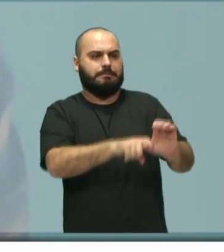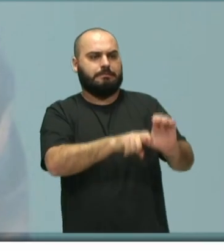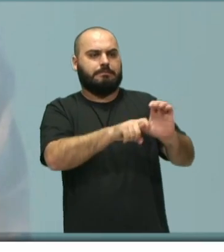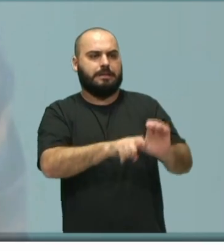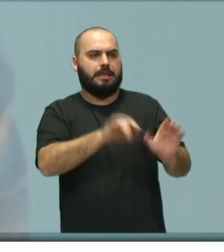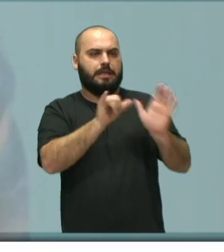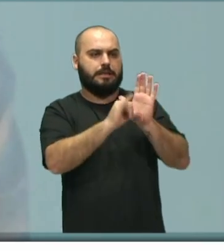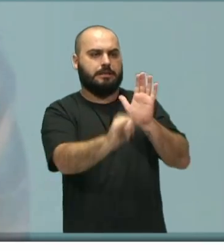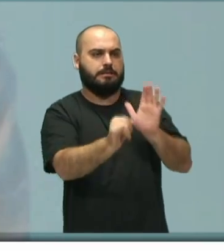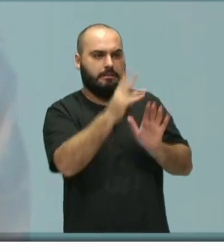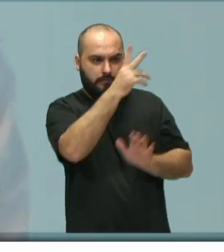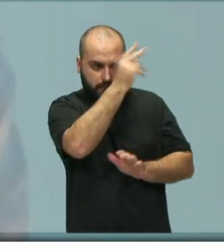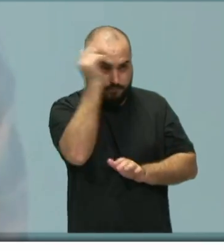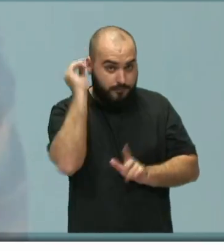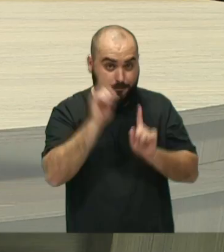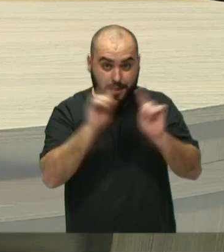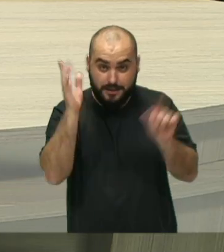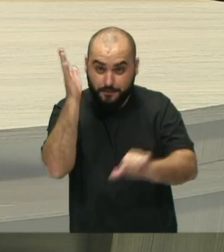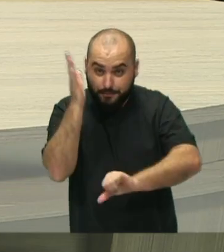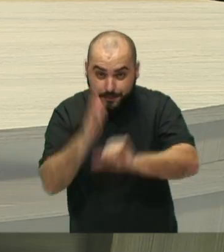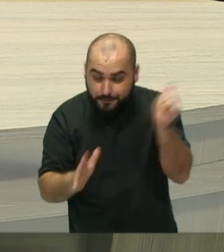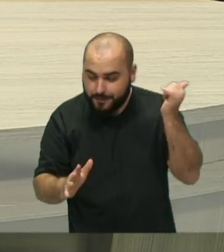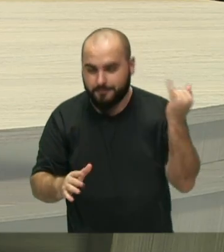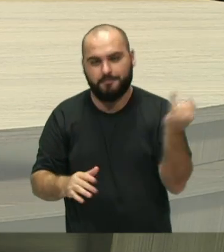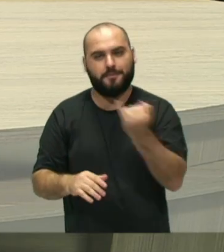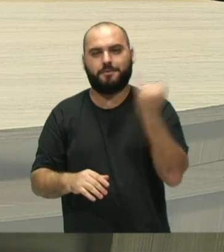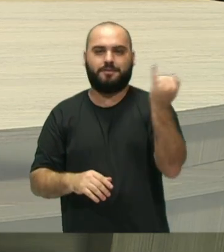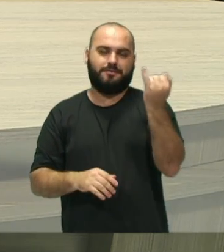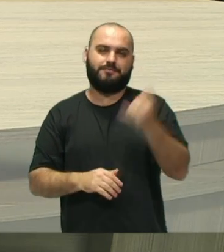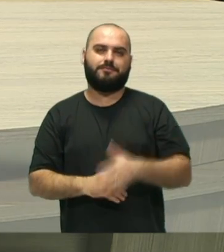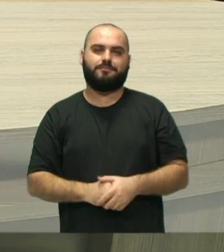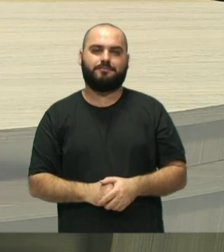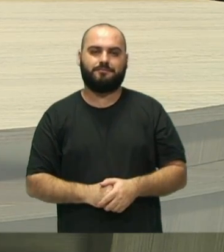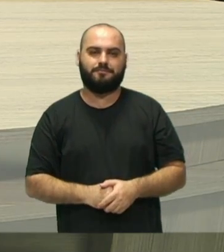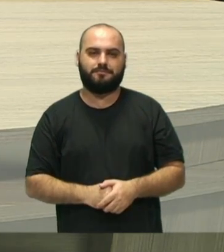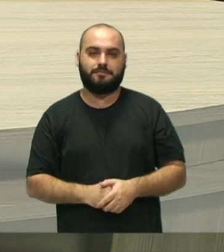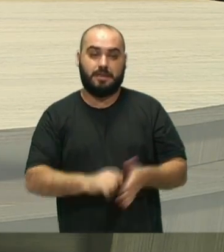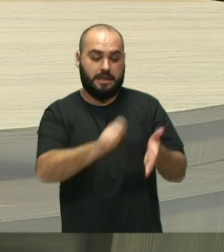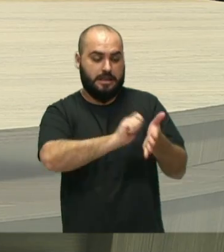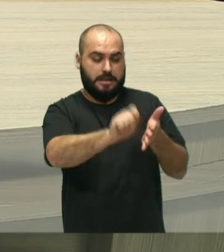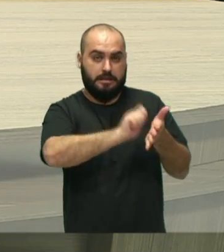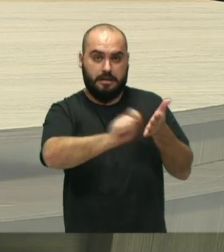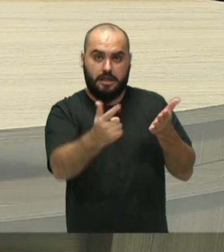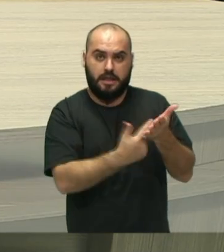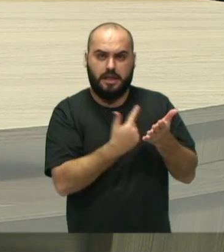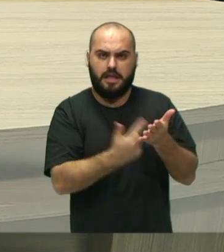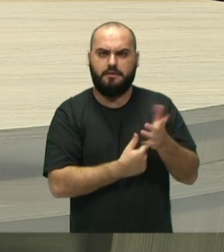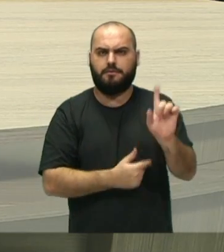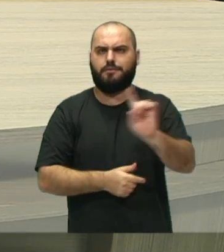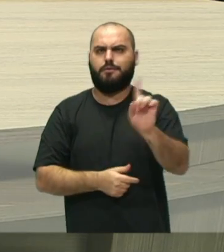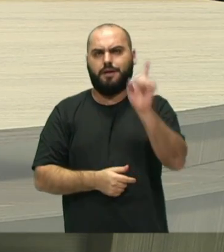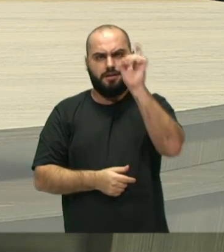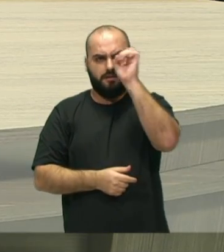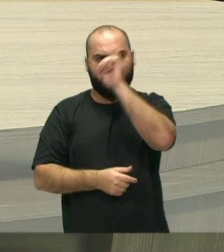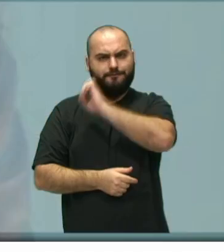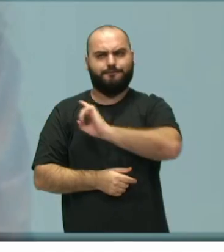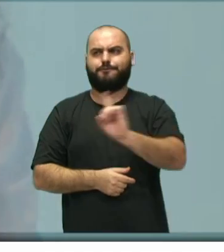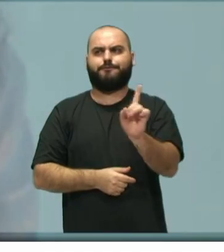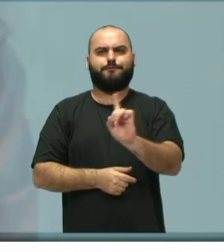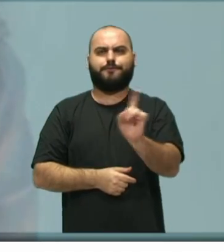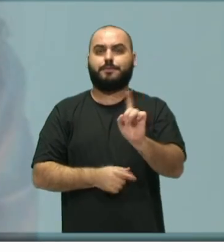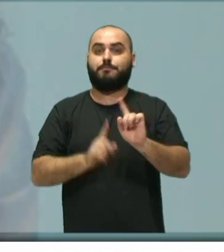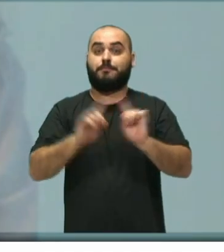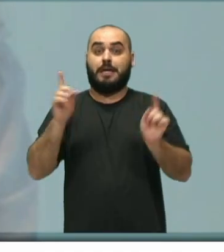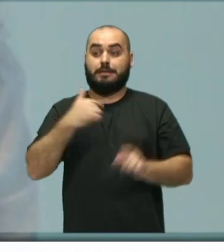prefeitura, mas esse primeiro é muito importante. Escrever um livro também não é tão complicado, mas como a gente